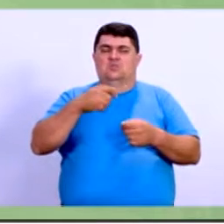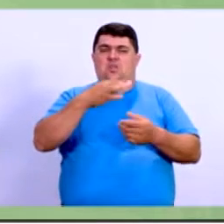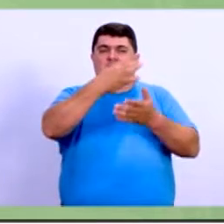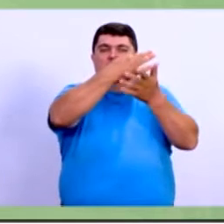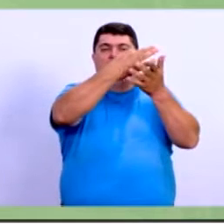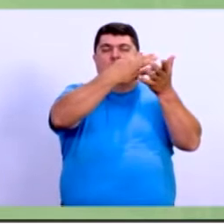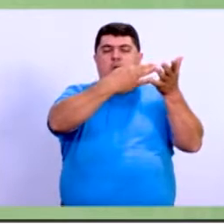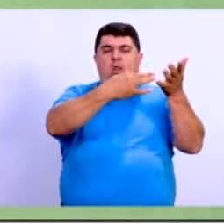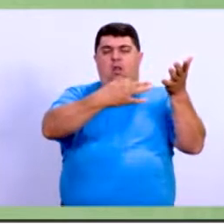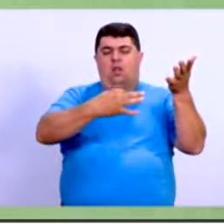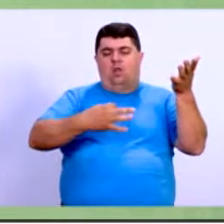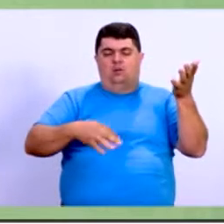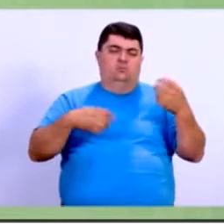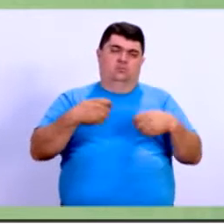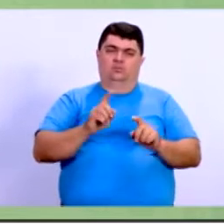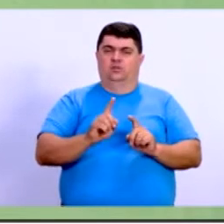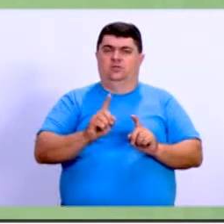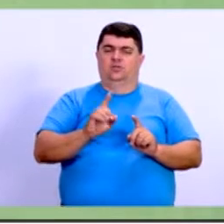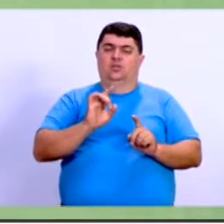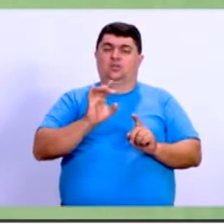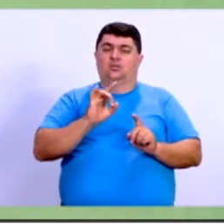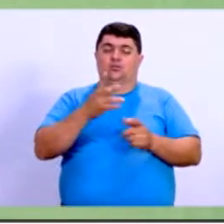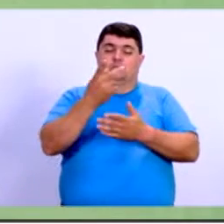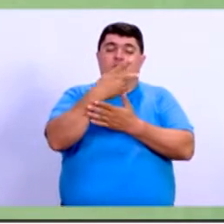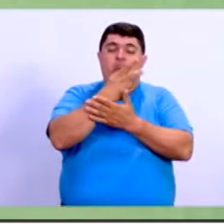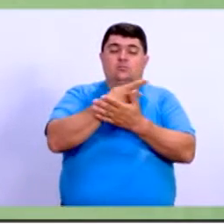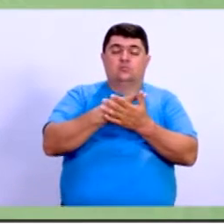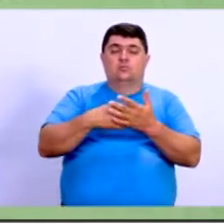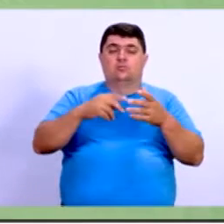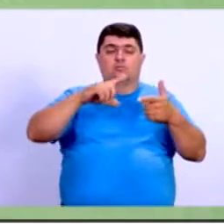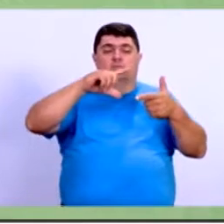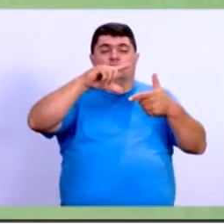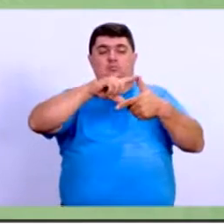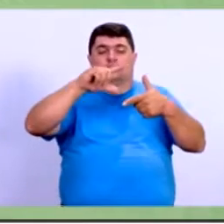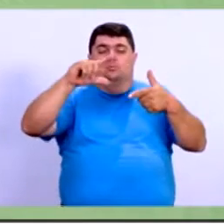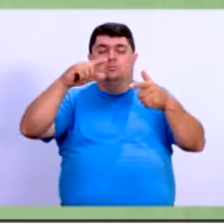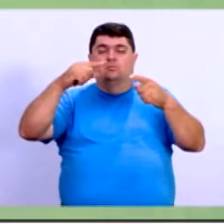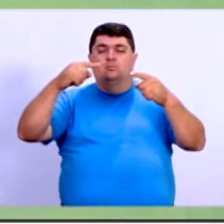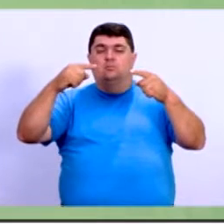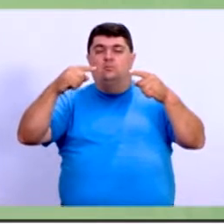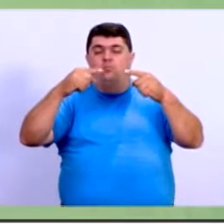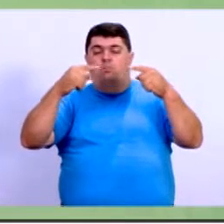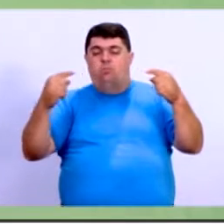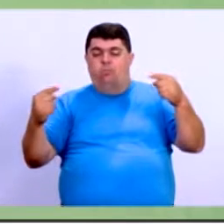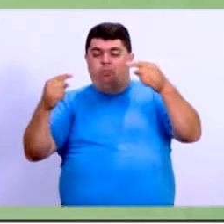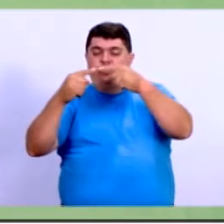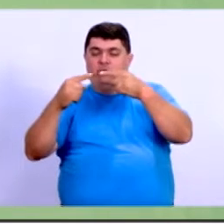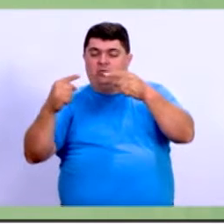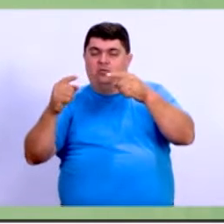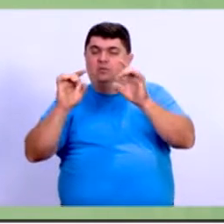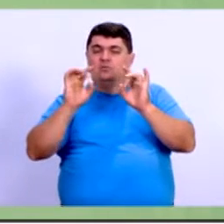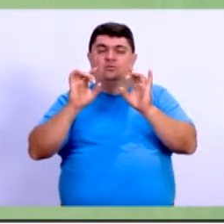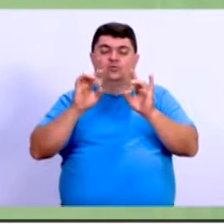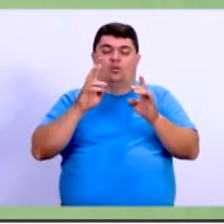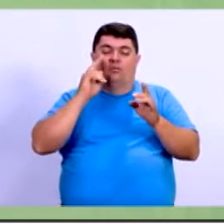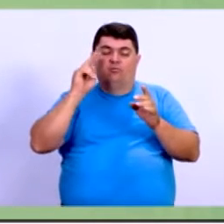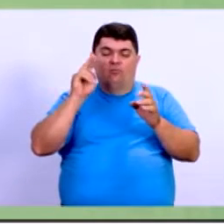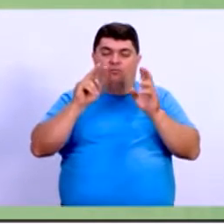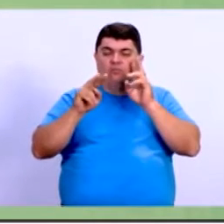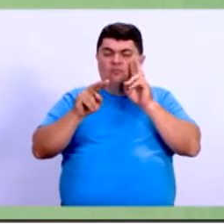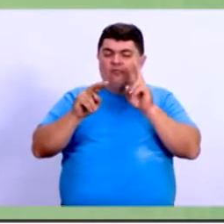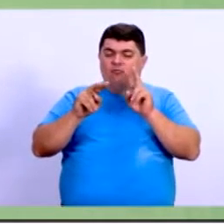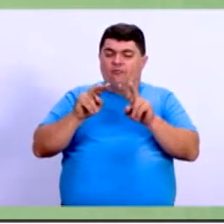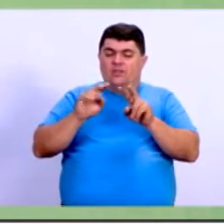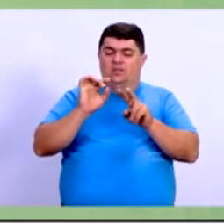gráfico. É a descrição a partir do ponto de vista externo. É um conjunto de interações de agentes externos, que são os